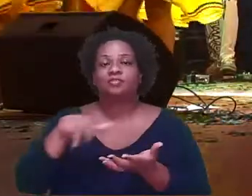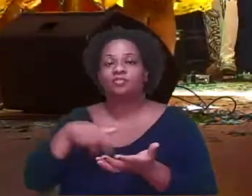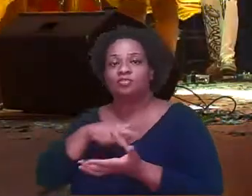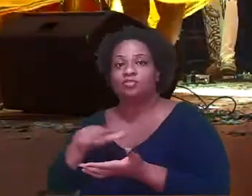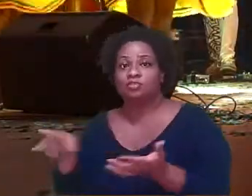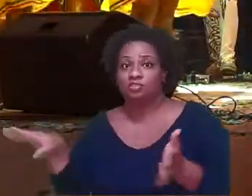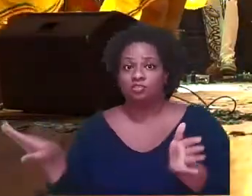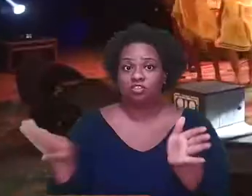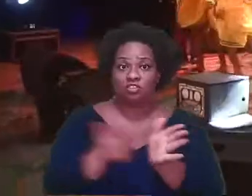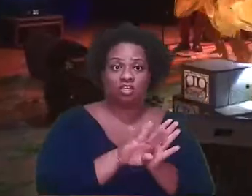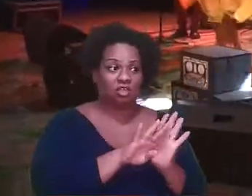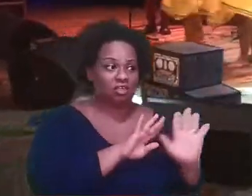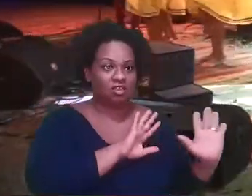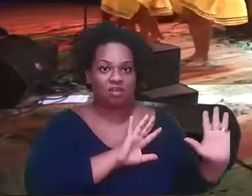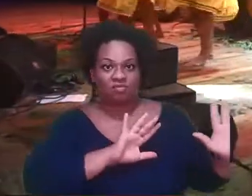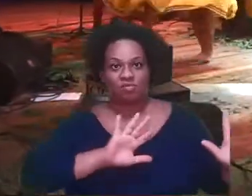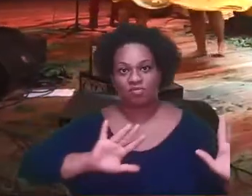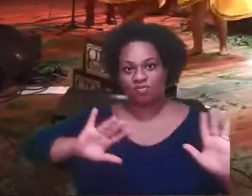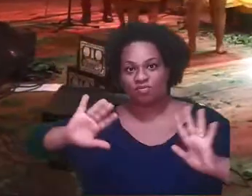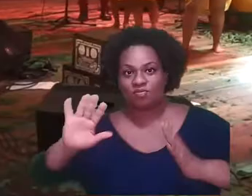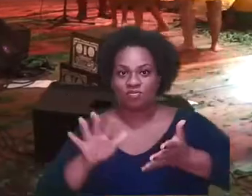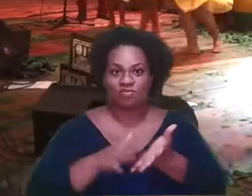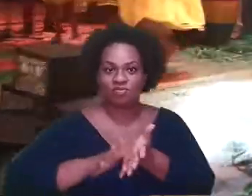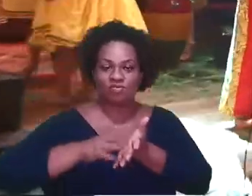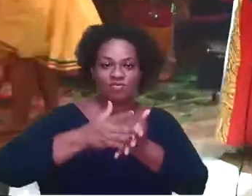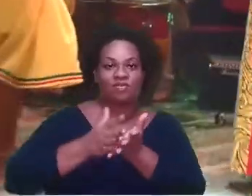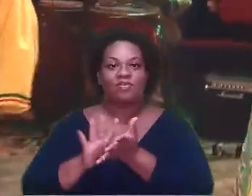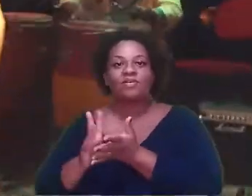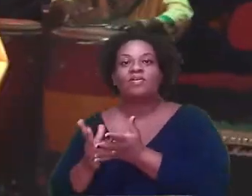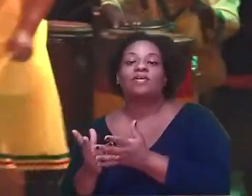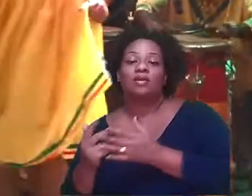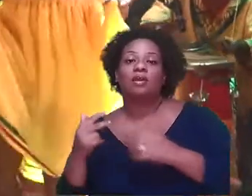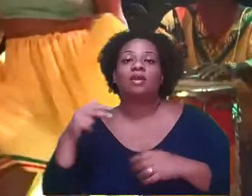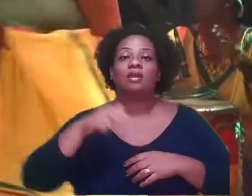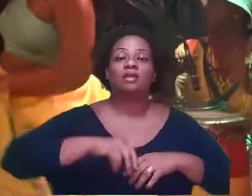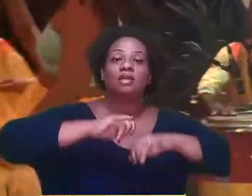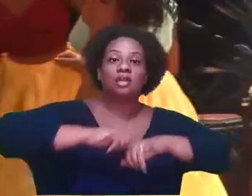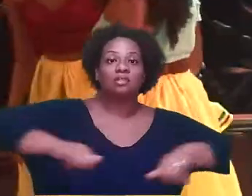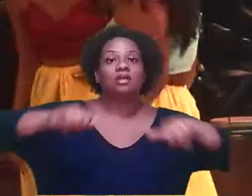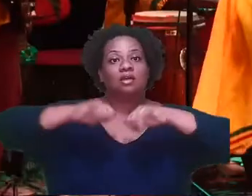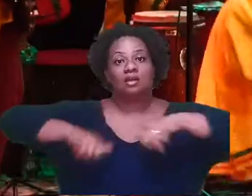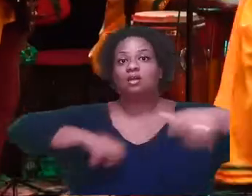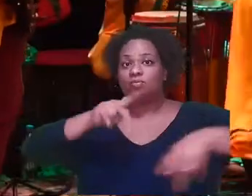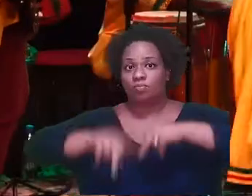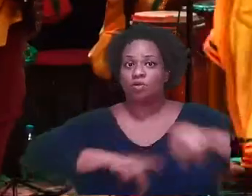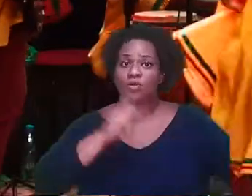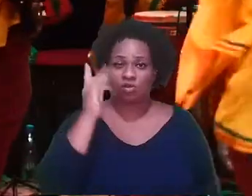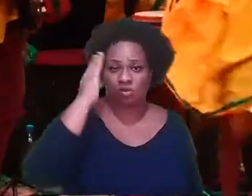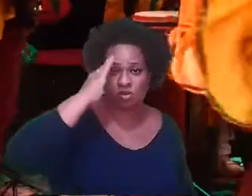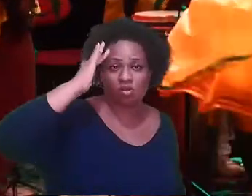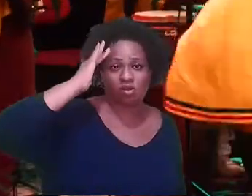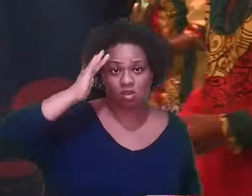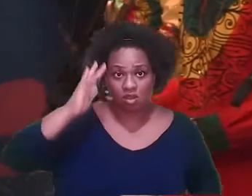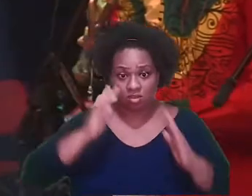o coco vai vadear. Vem aqui anunciar que o coco tem ciência. A jurema do